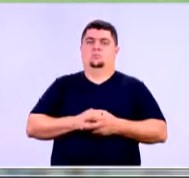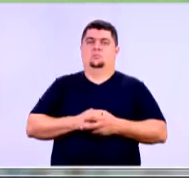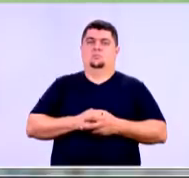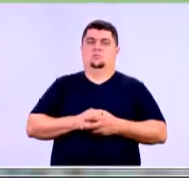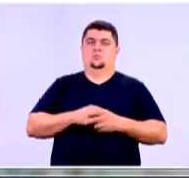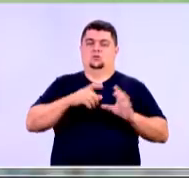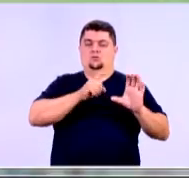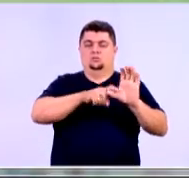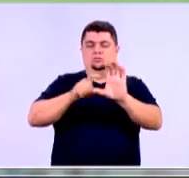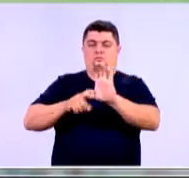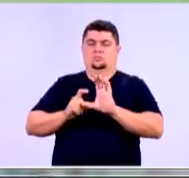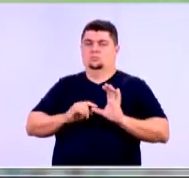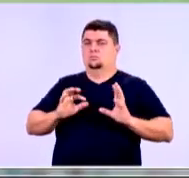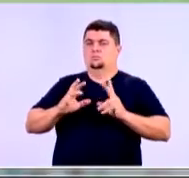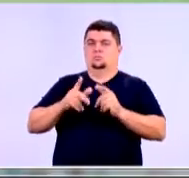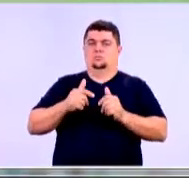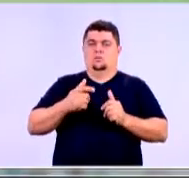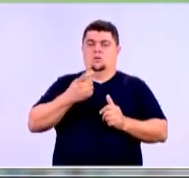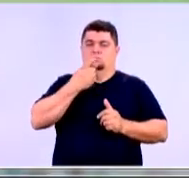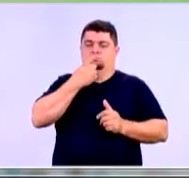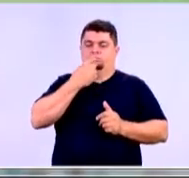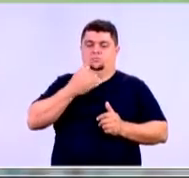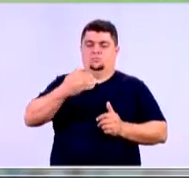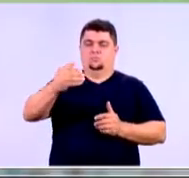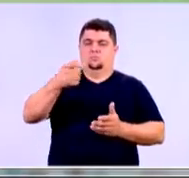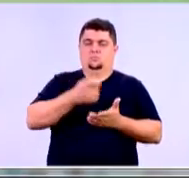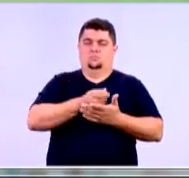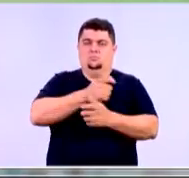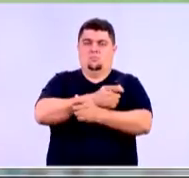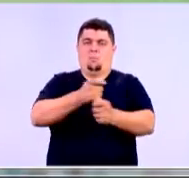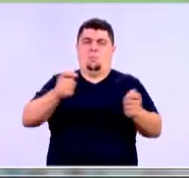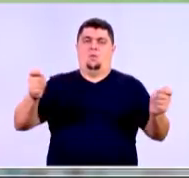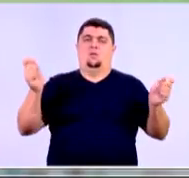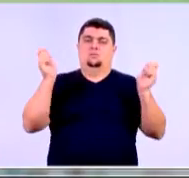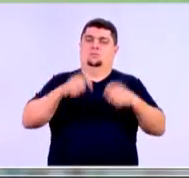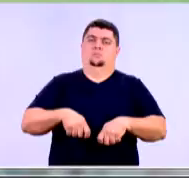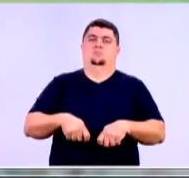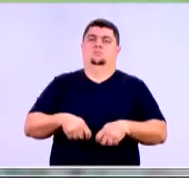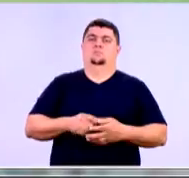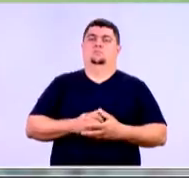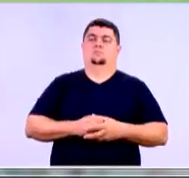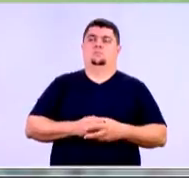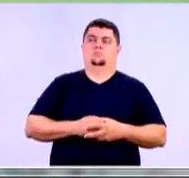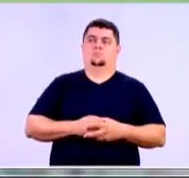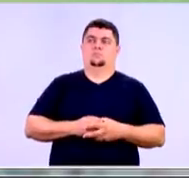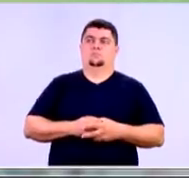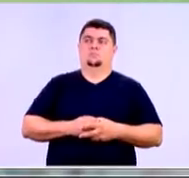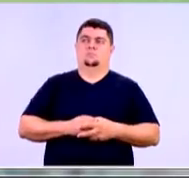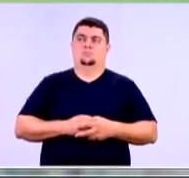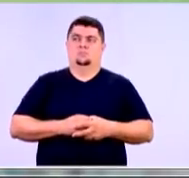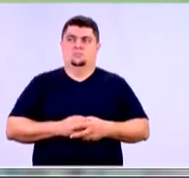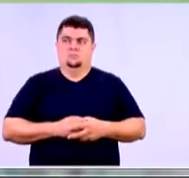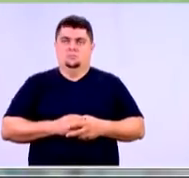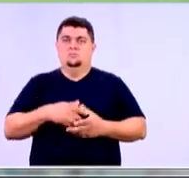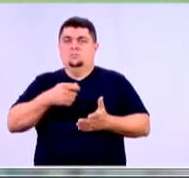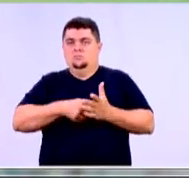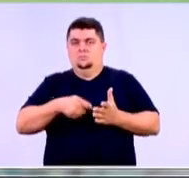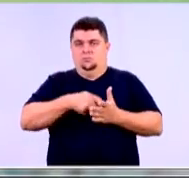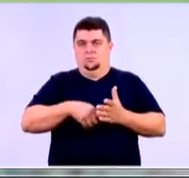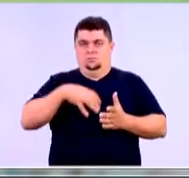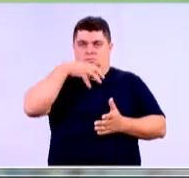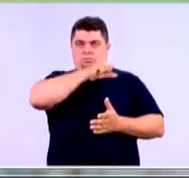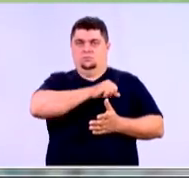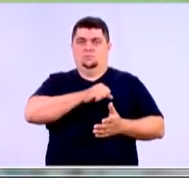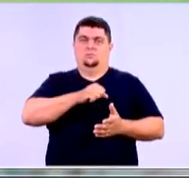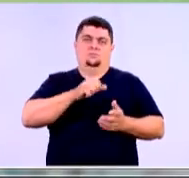das suas dívidas de curto prazo, que é o seu passivo circulante. Então, essa aqui que são as obrigações de curto prazo, são as